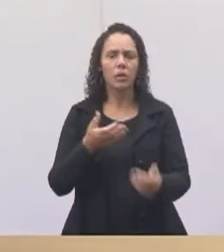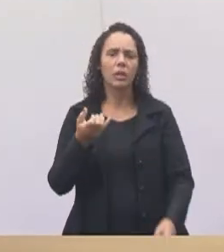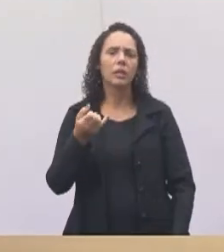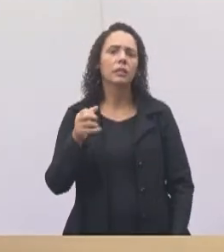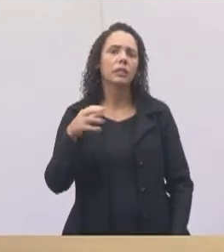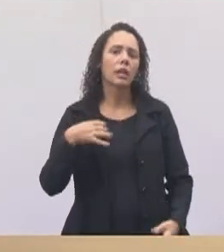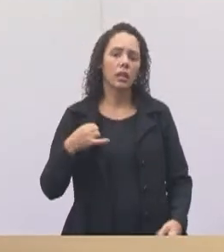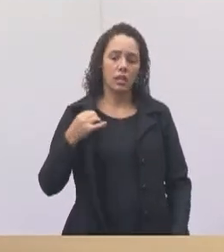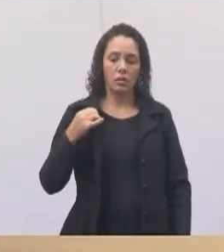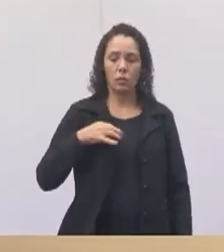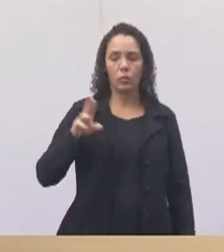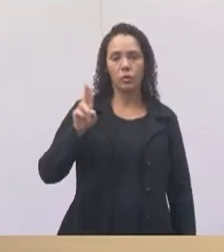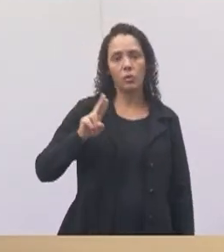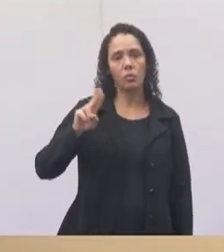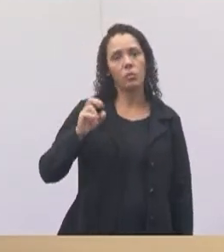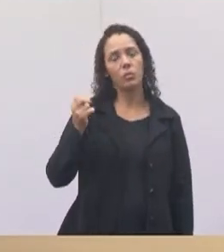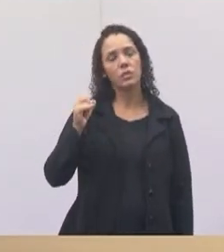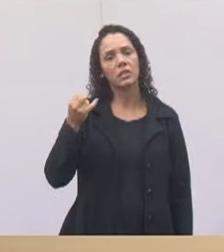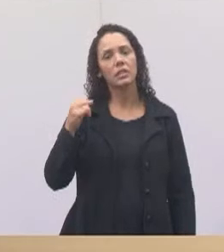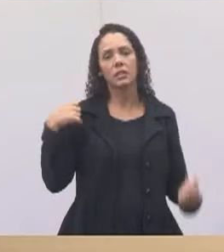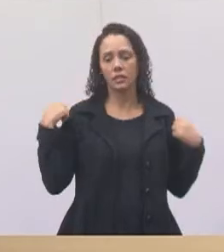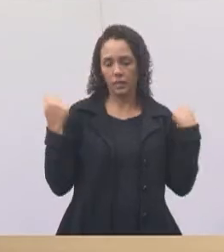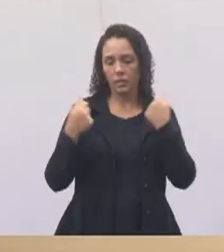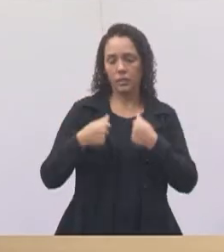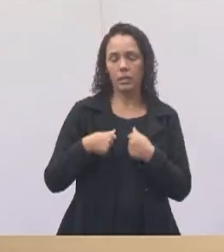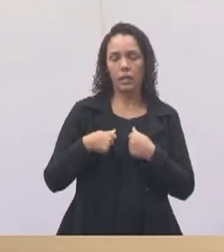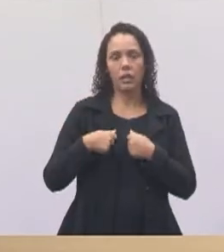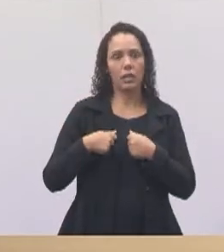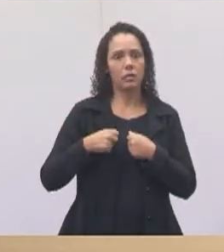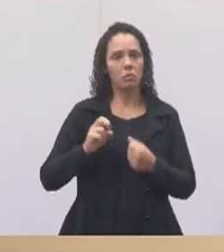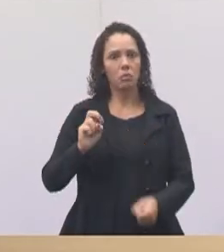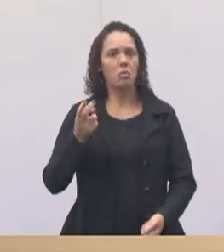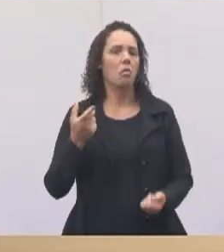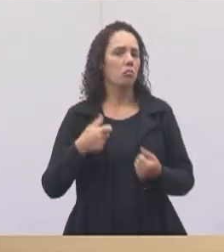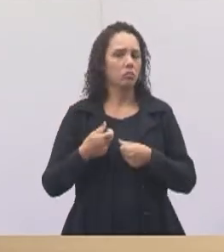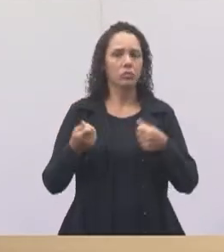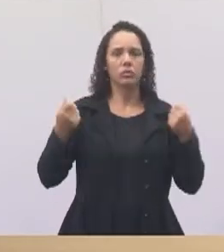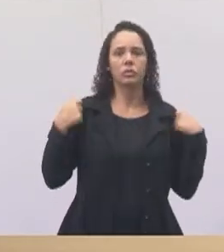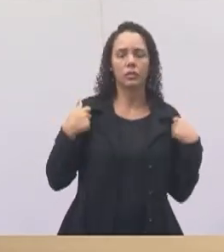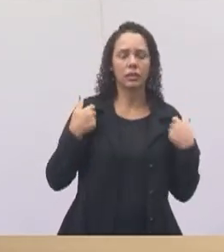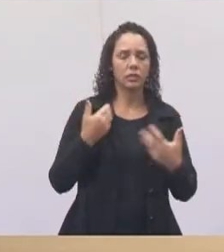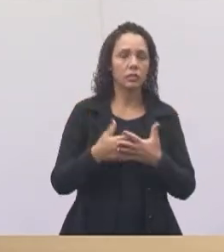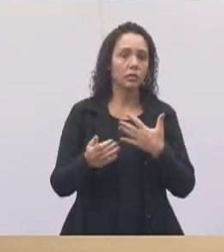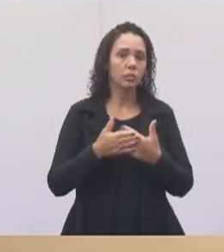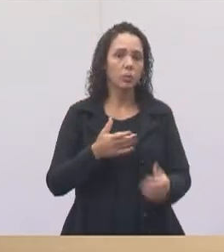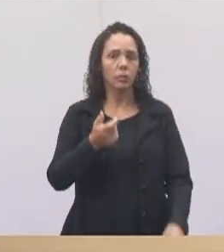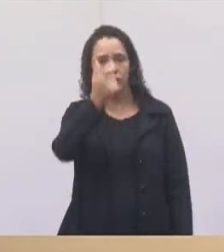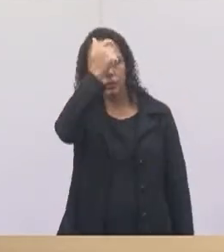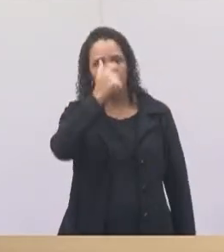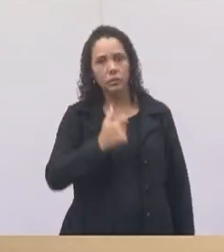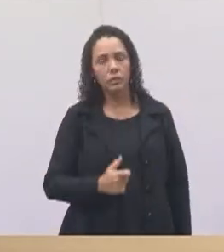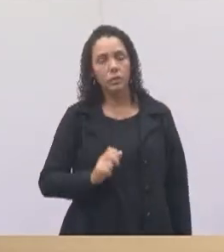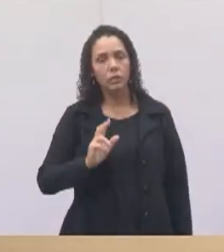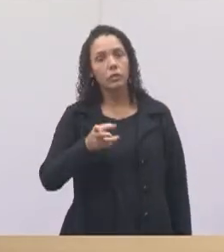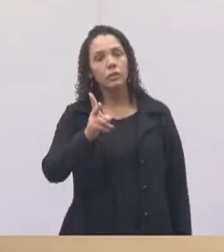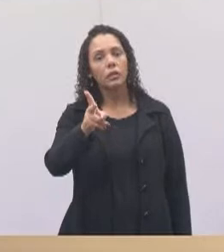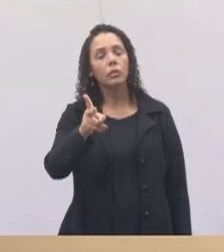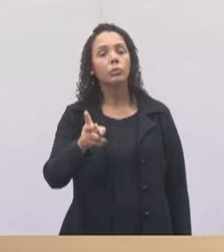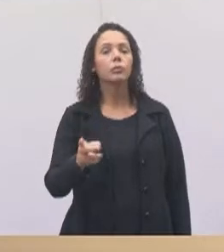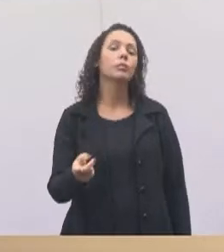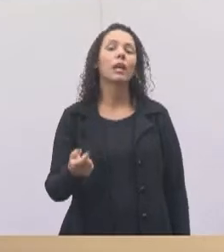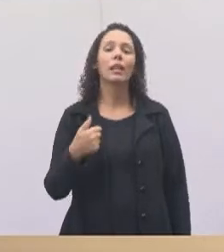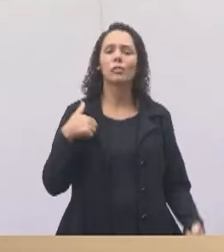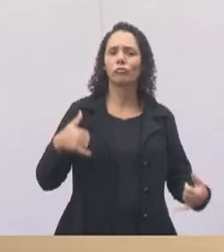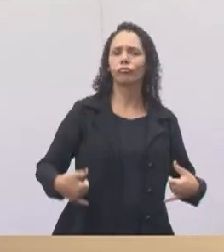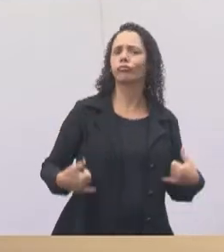de camisa, ou de camiseta, ou sem ela, nunca vou deixar de ser eu. Então eu não estou aqui para fazer projeto por